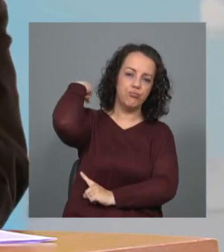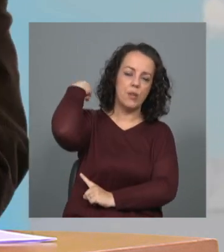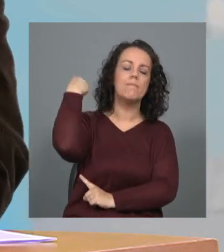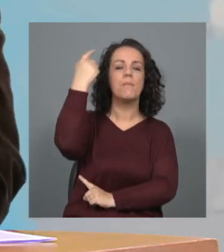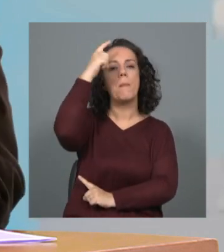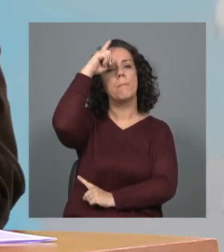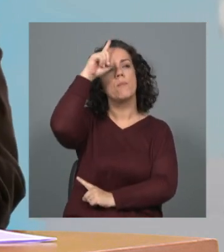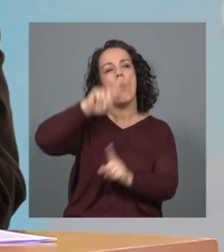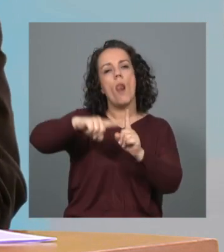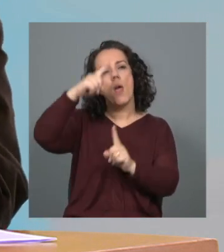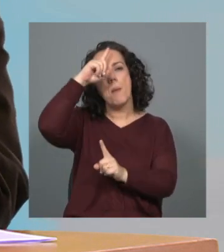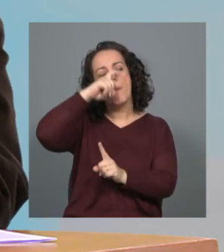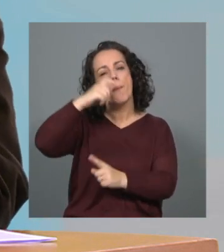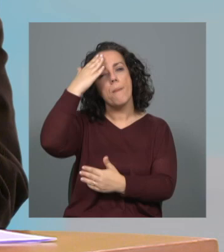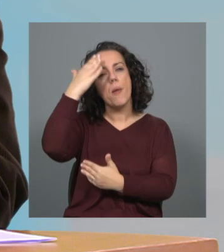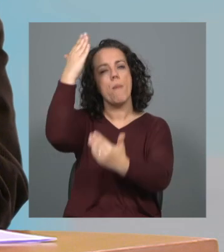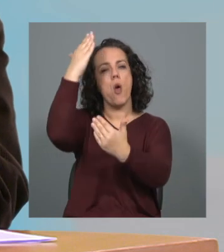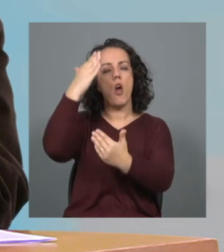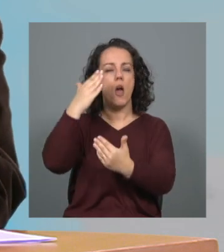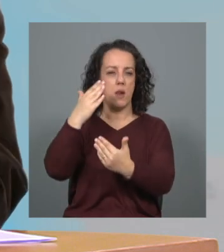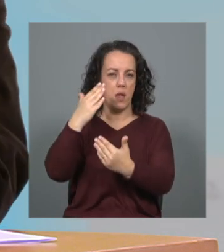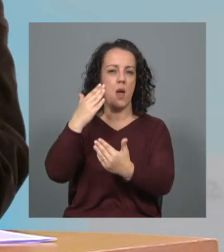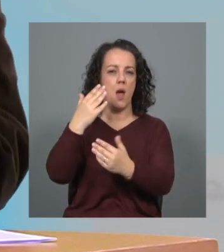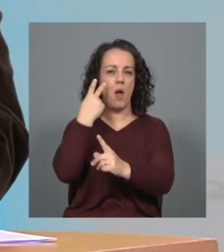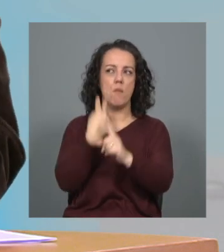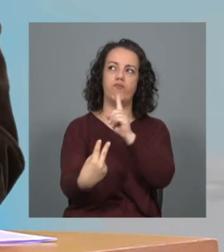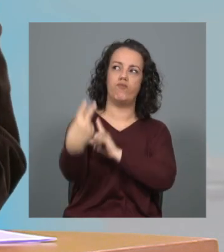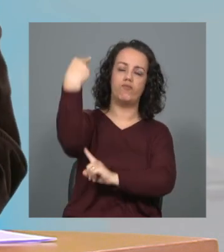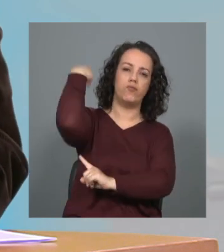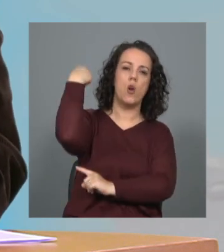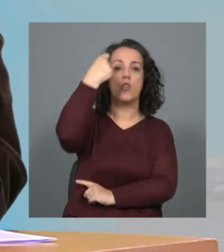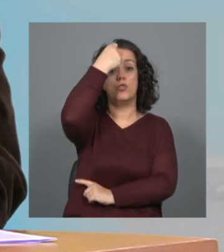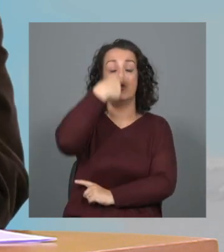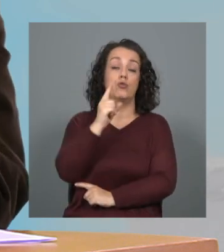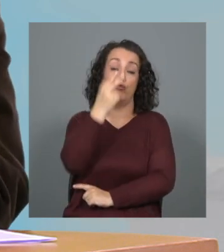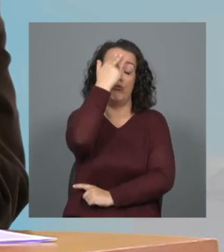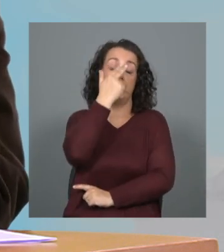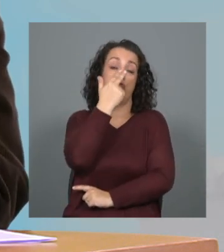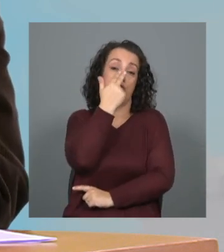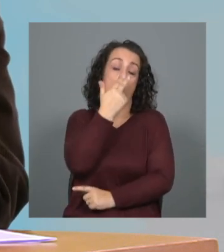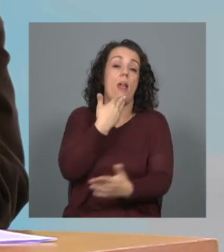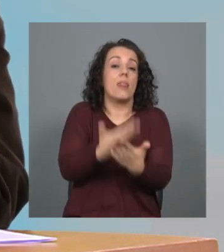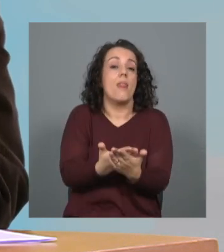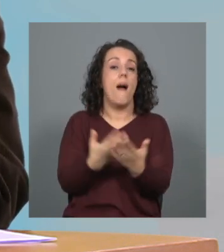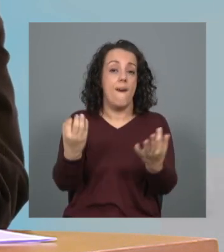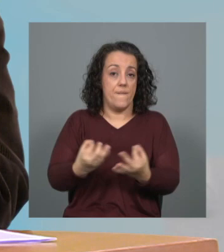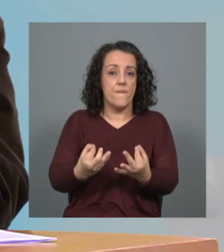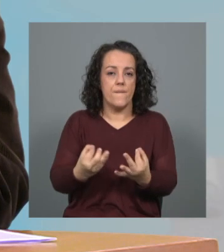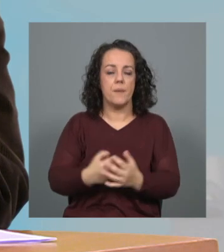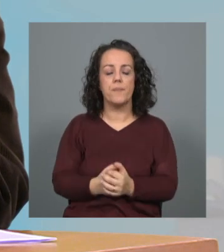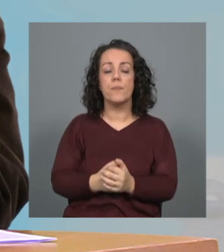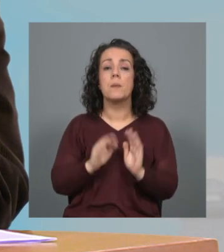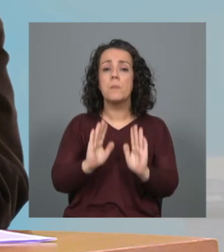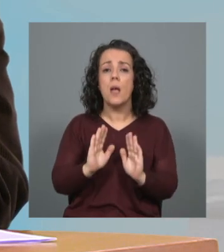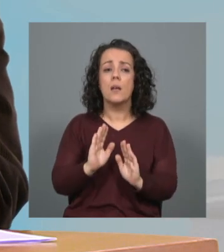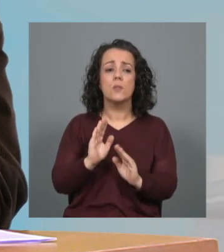memória crítica, digamos assim, que é aquilo, no fundo, que a história pode oferecer. Evidentemente que o